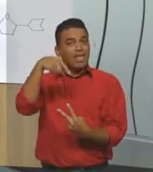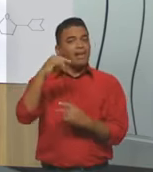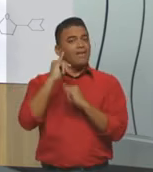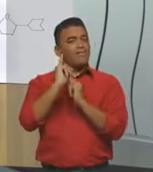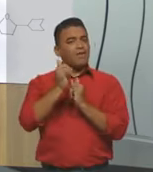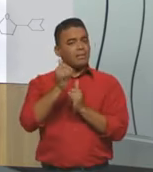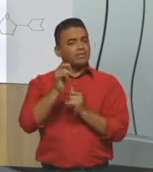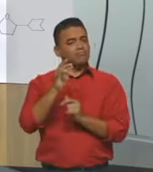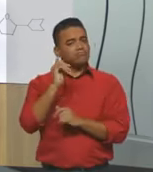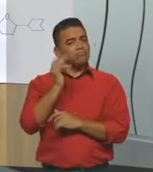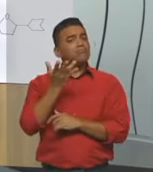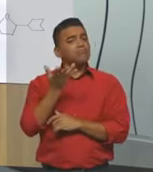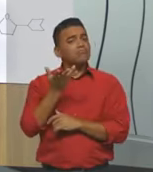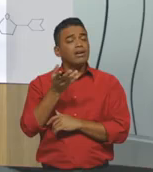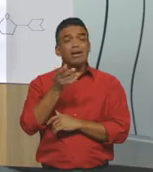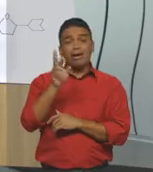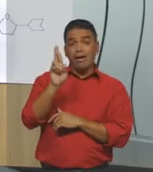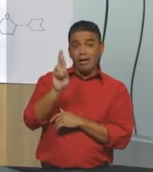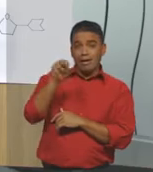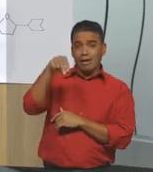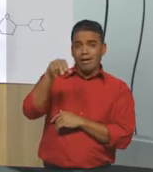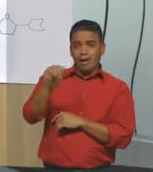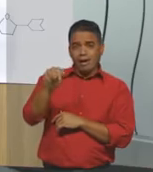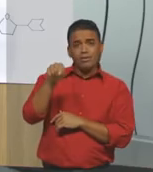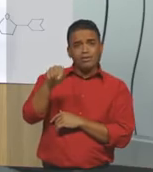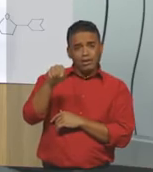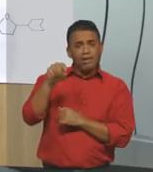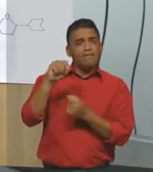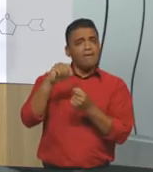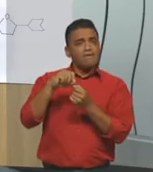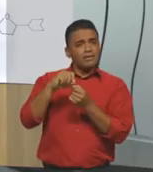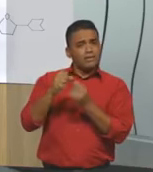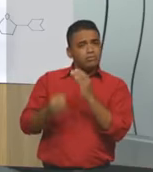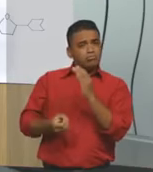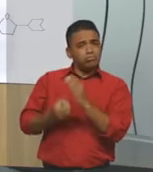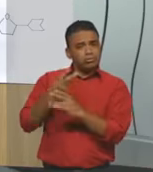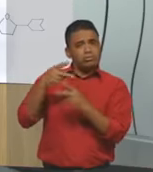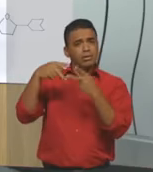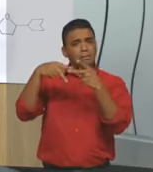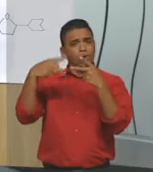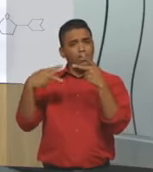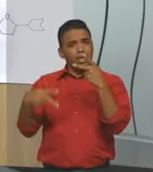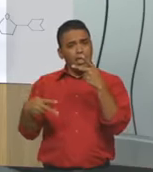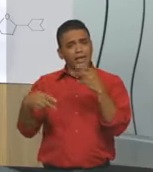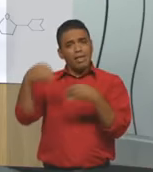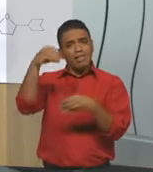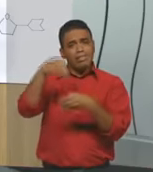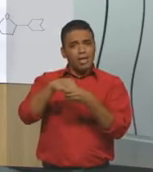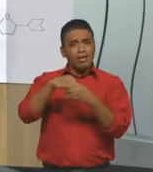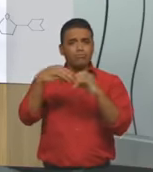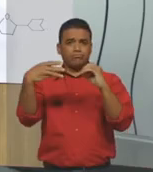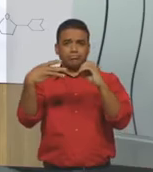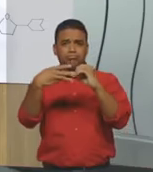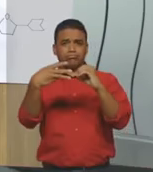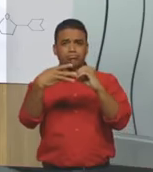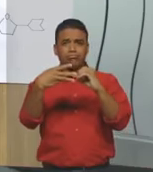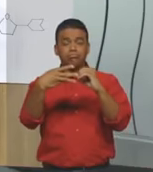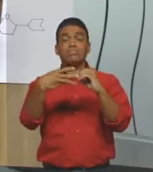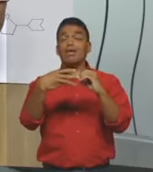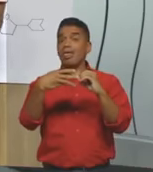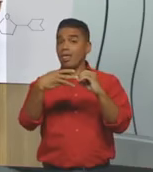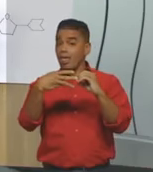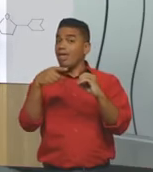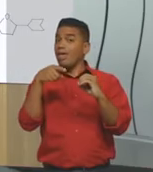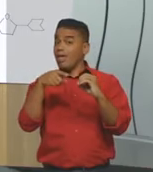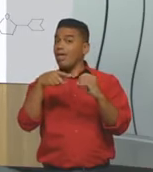então para que, ó, RNA tem que fazer tal proteína em tal local da célula. Então, ele contém